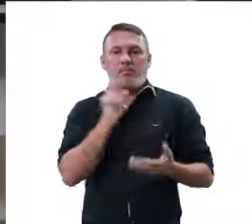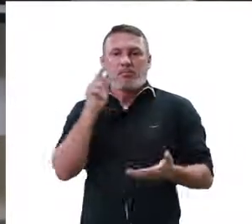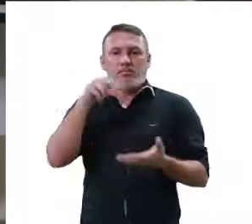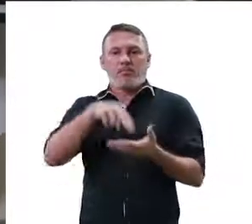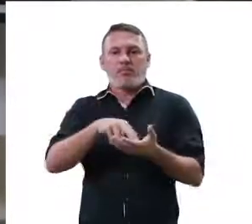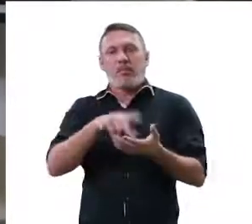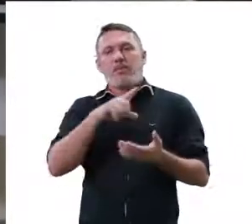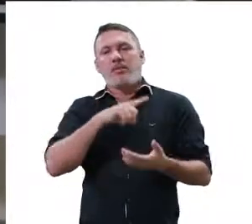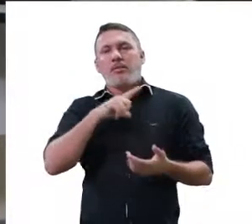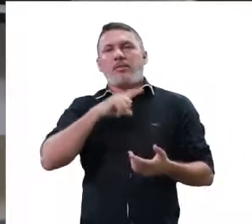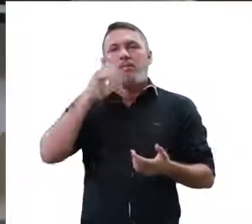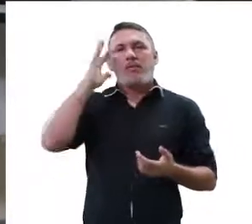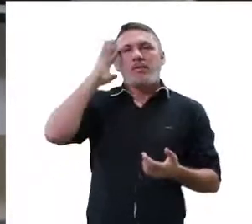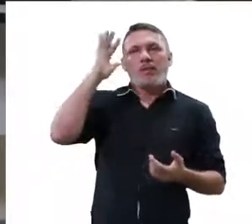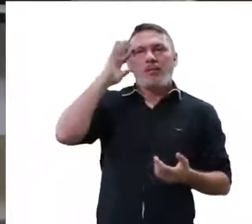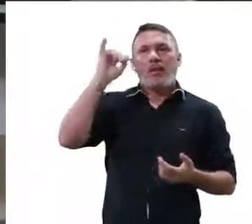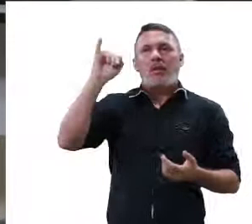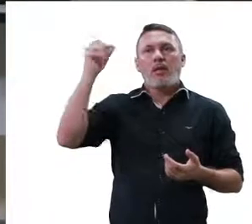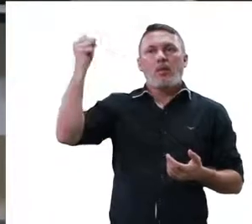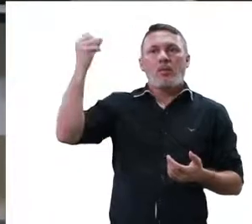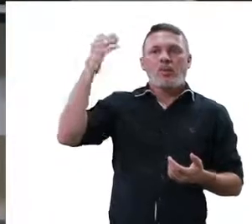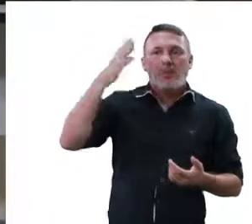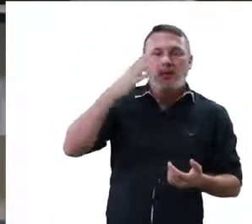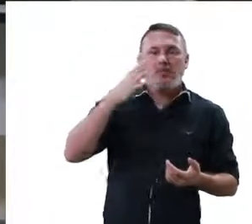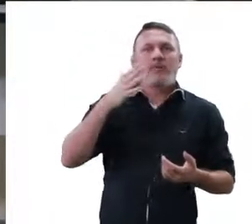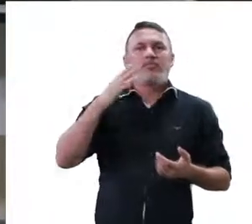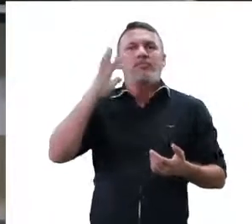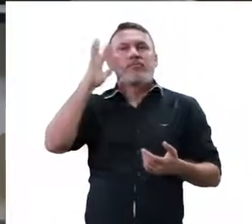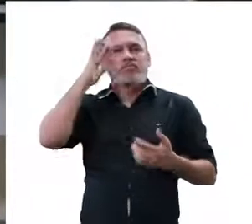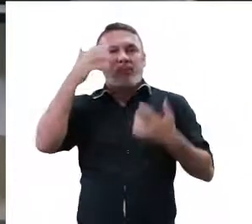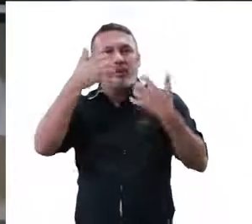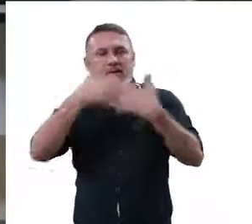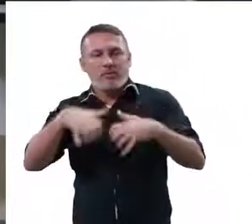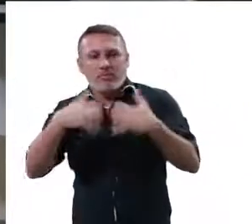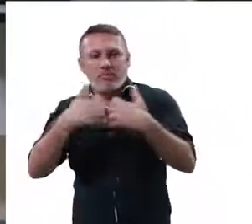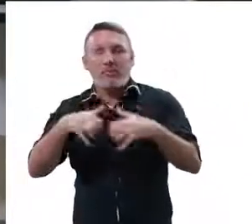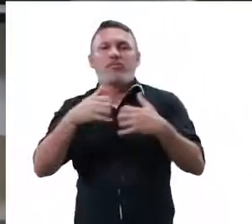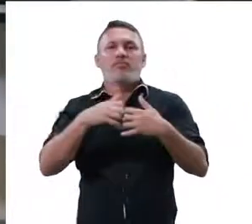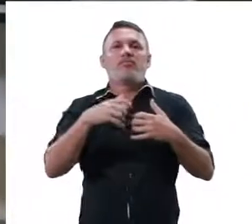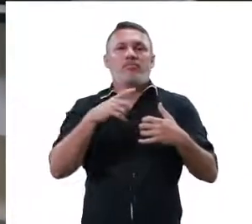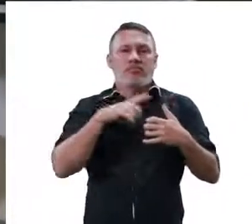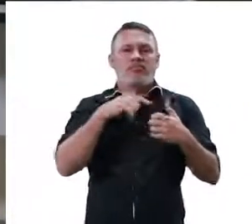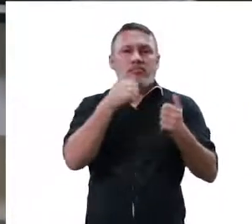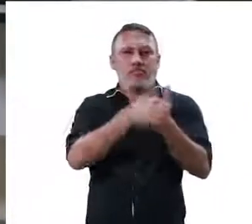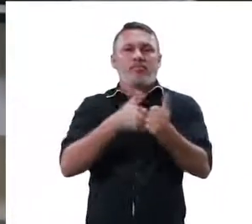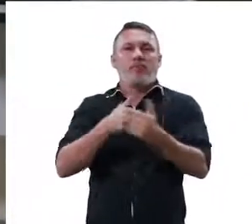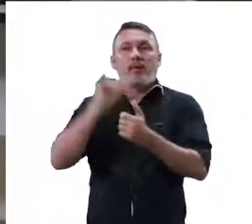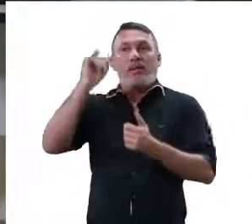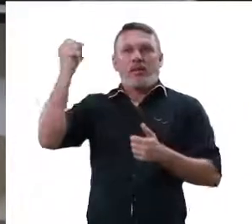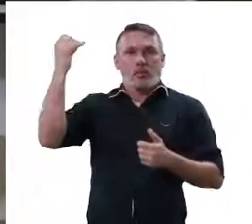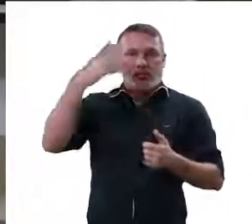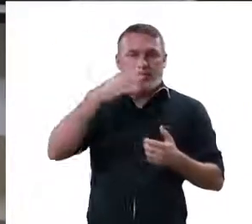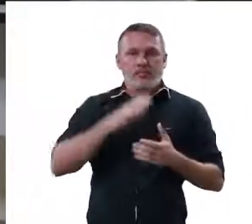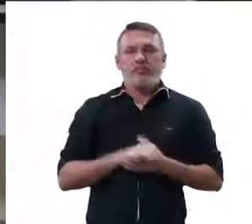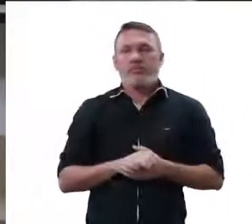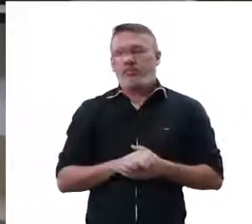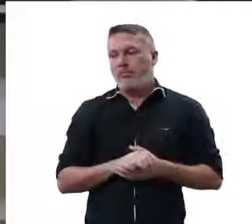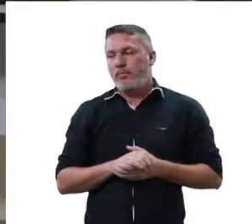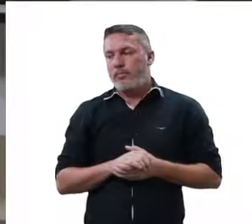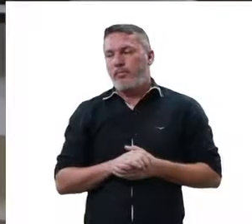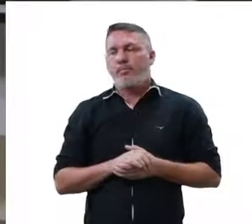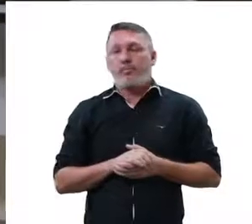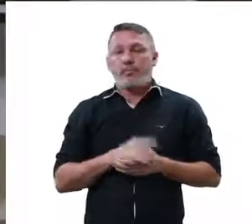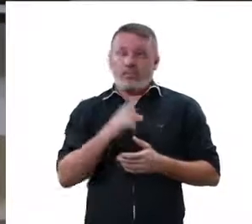pela presença aí do pensamento iluminista, né, o iluminismo, a racionalidade, né, o racionalismo que vem do iluminismo.